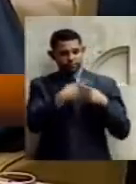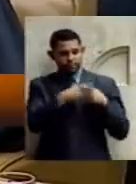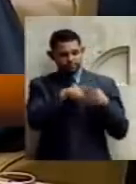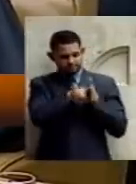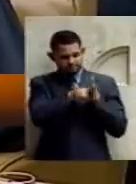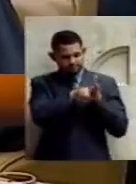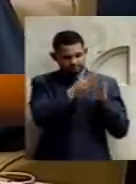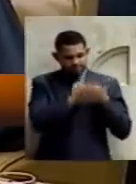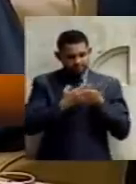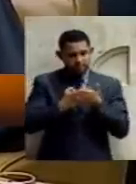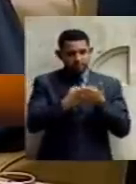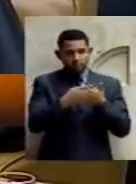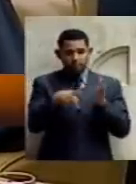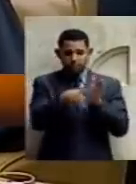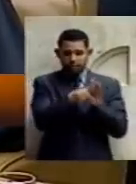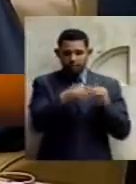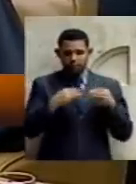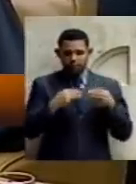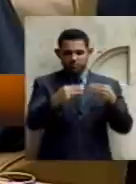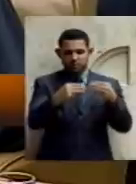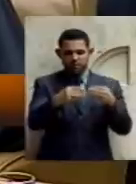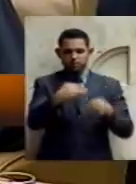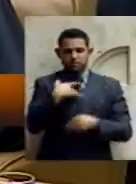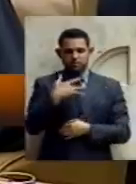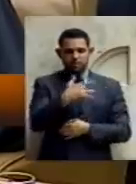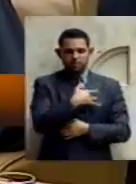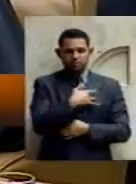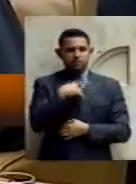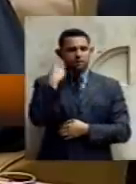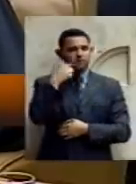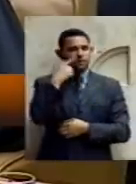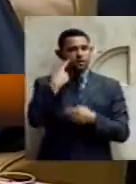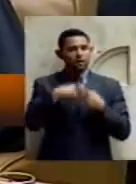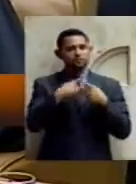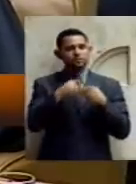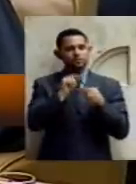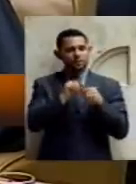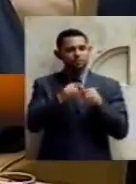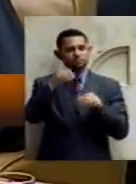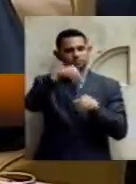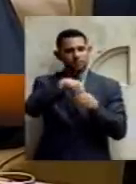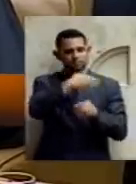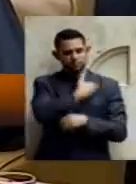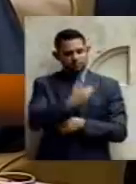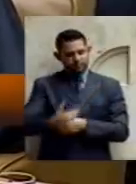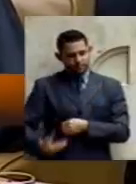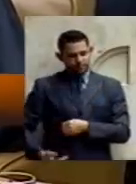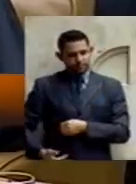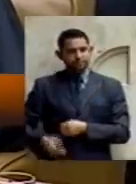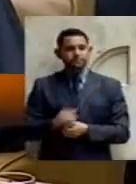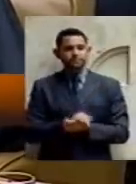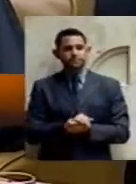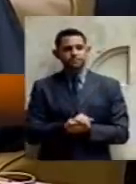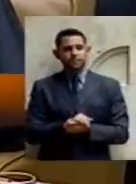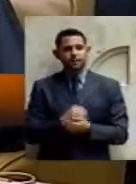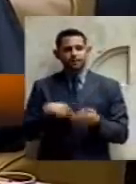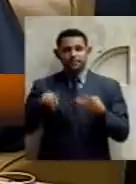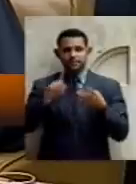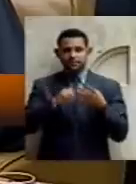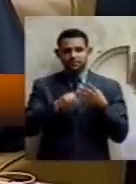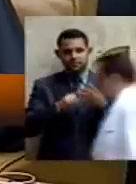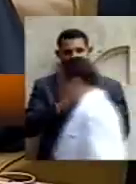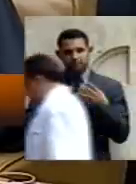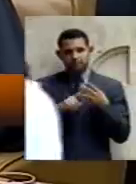do Ministério da Saúde e de advogados do Serviço Federal de Processamento de Dados, SERPRO, além de ter sido oficial